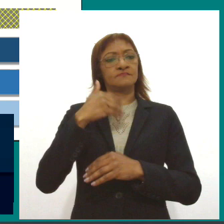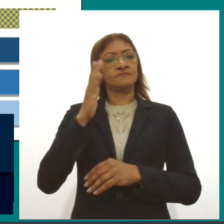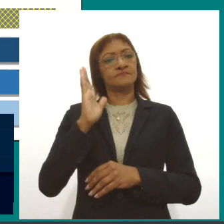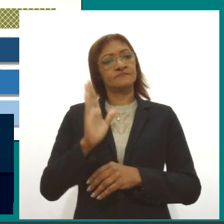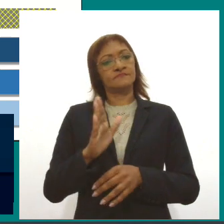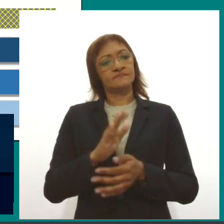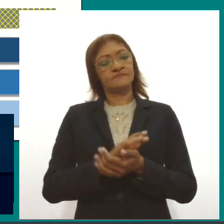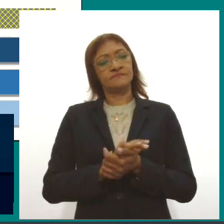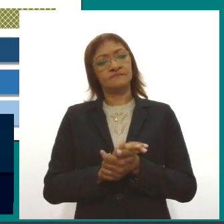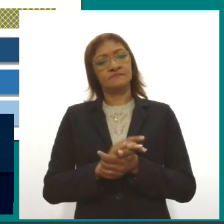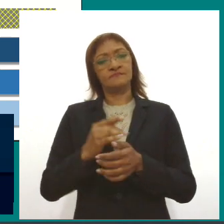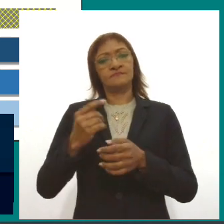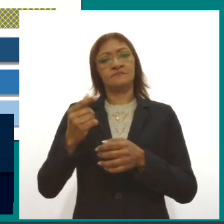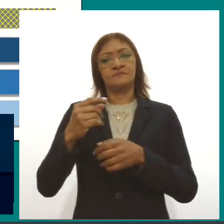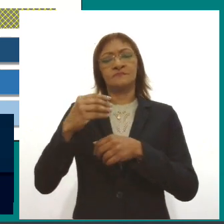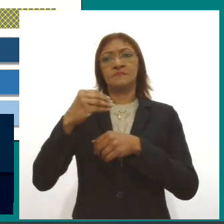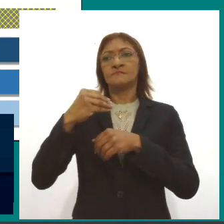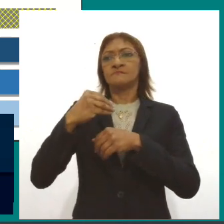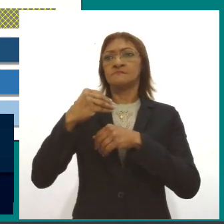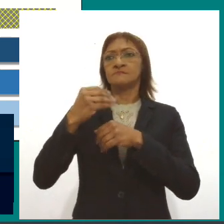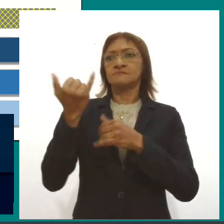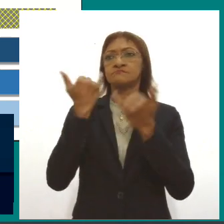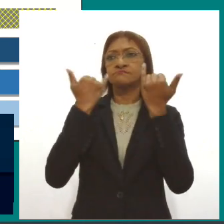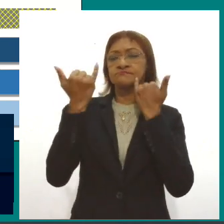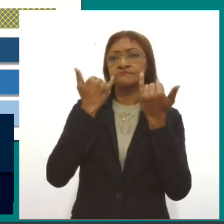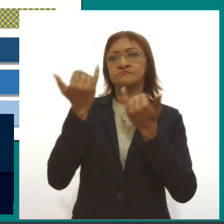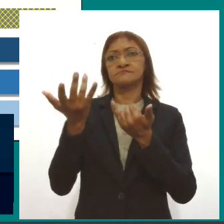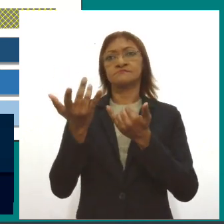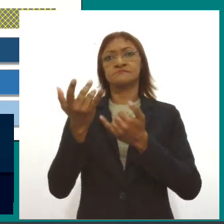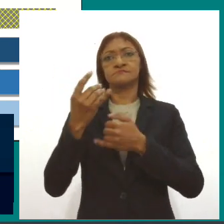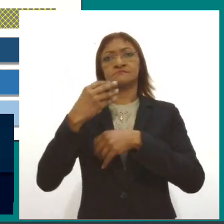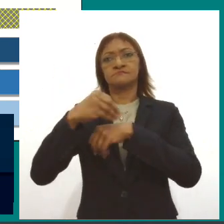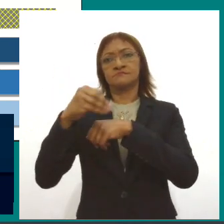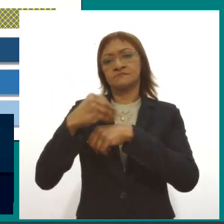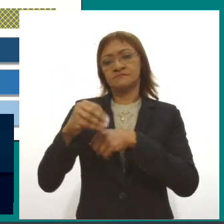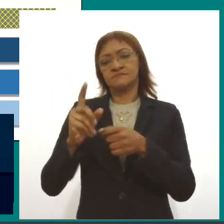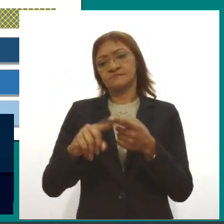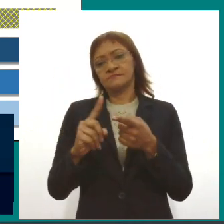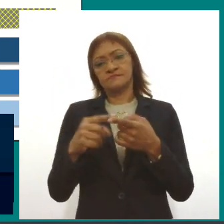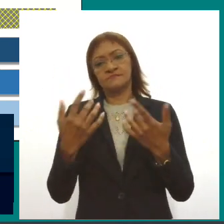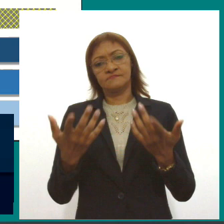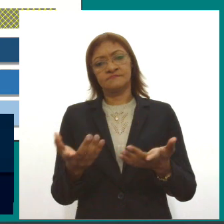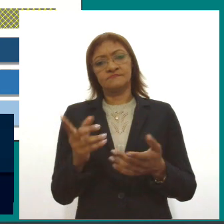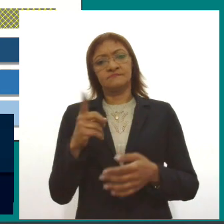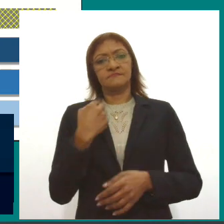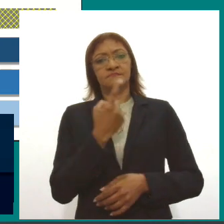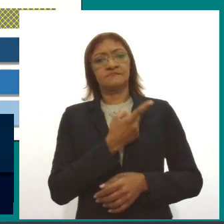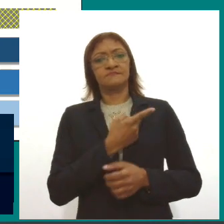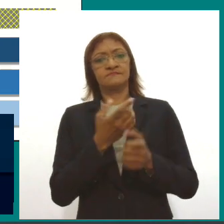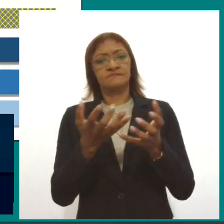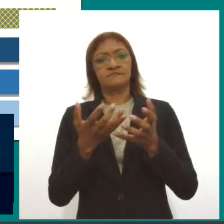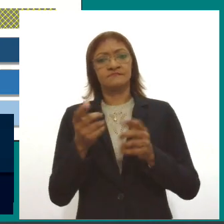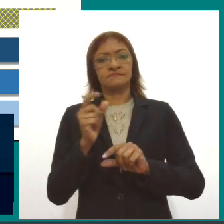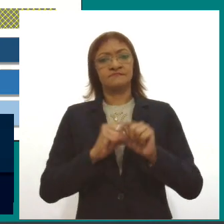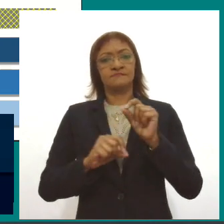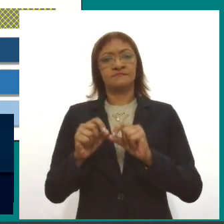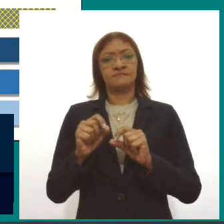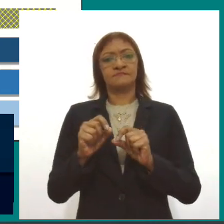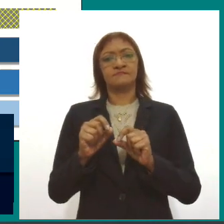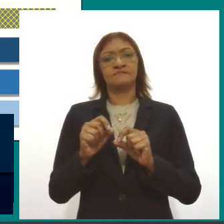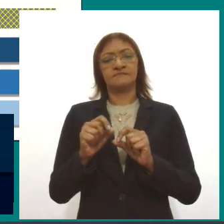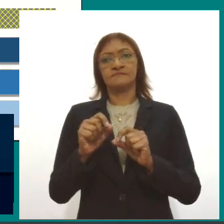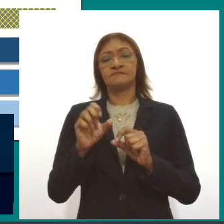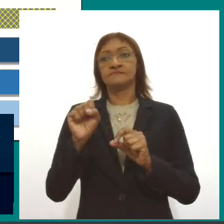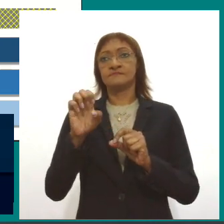gente trocar informações, para aprimorar essa gestão. A gente pretende, no próximo